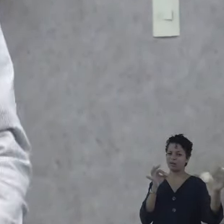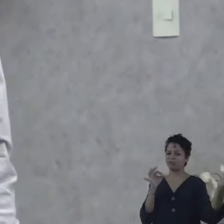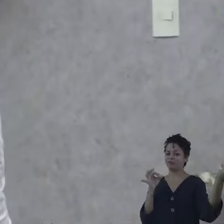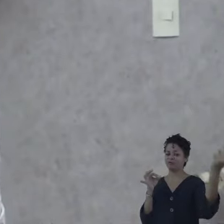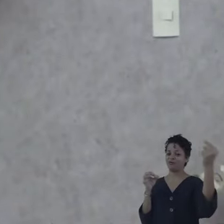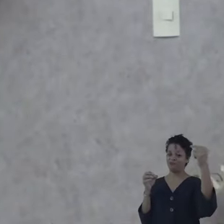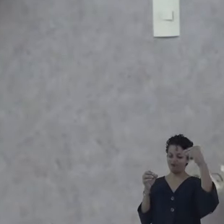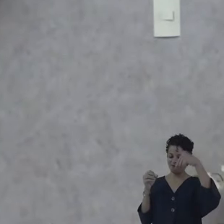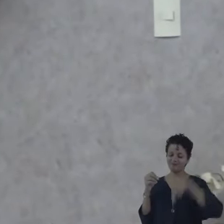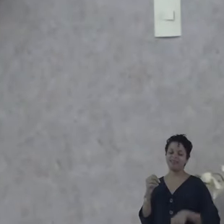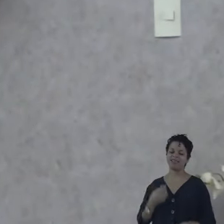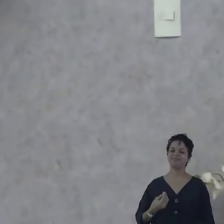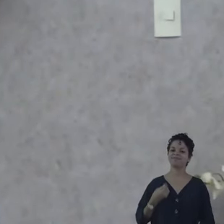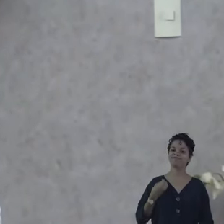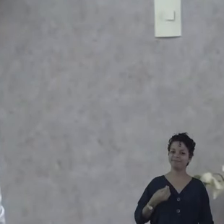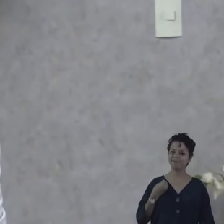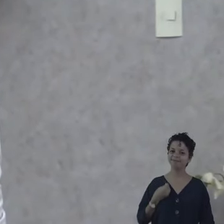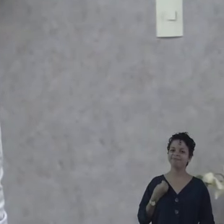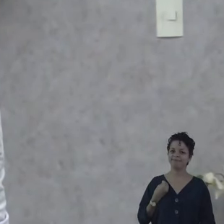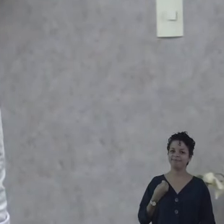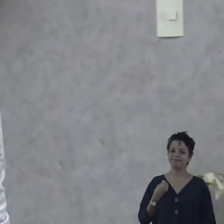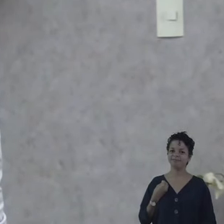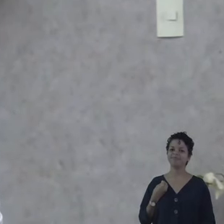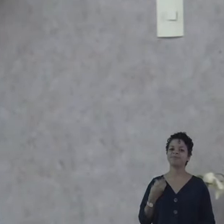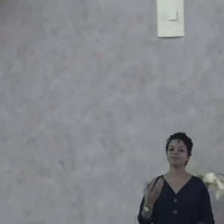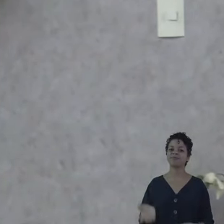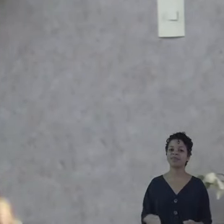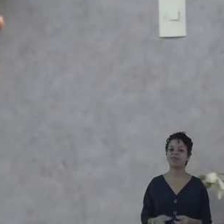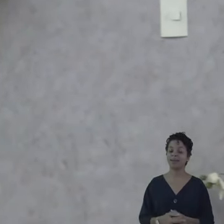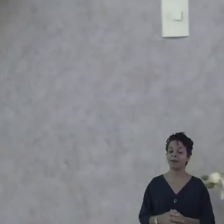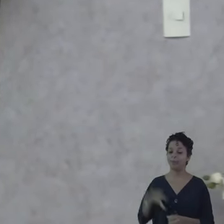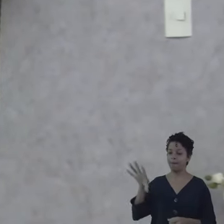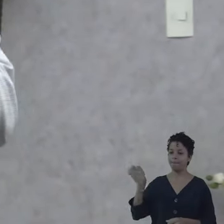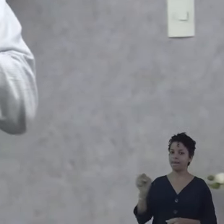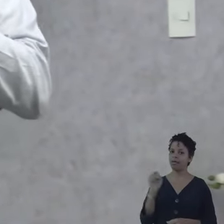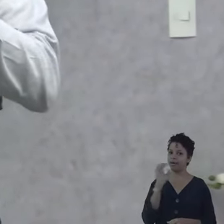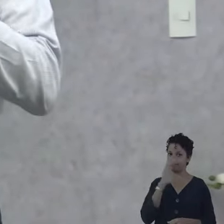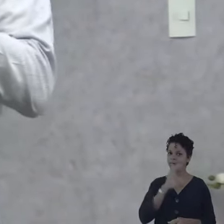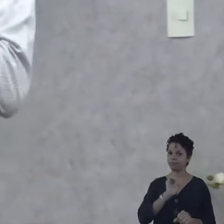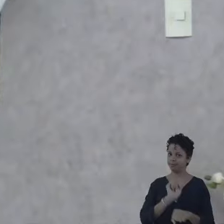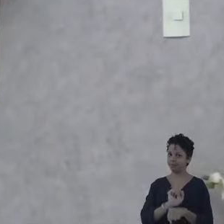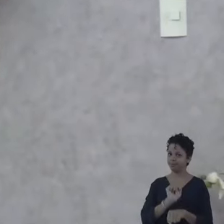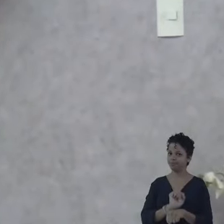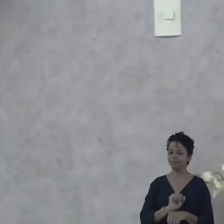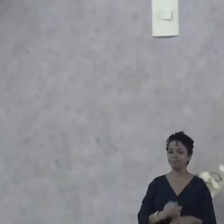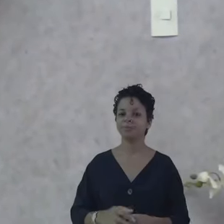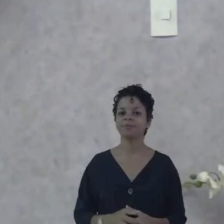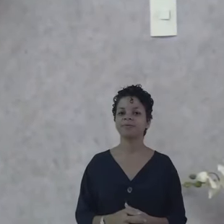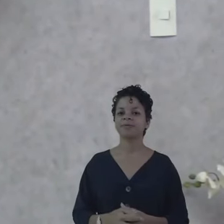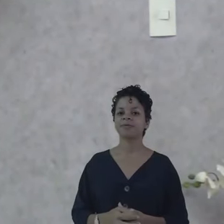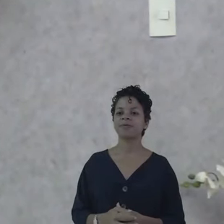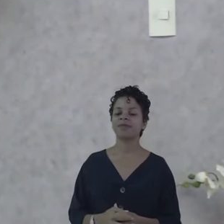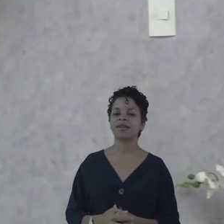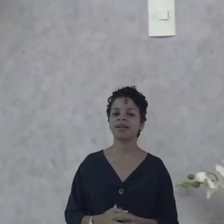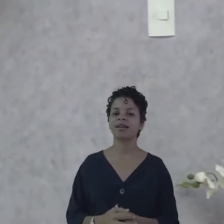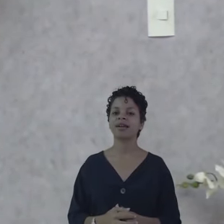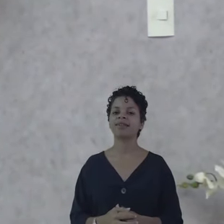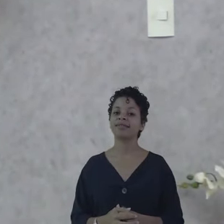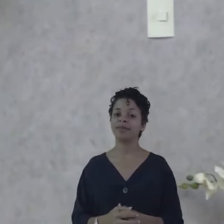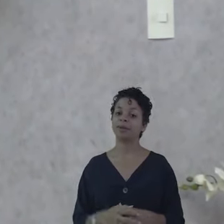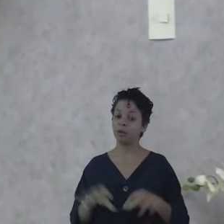perguntar para você daqui a pouco, mas eles estão aqui com a gente. Eu vou pegar aqui rapidamente, vou virar aqui. E